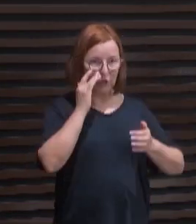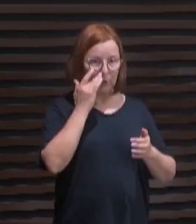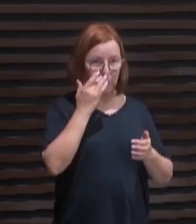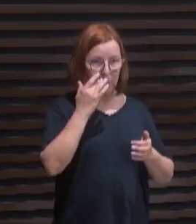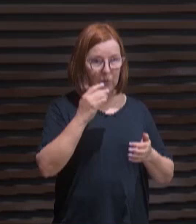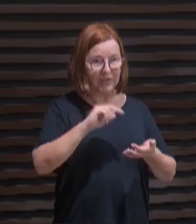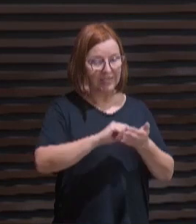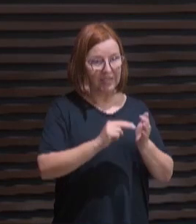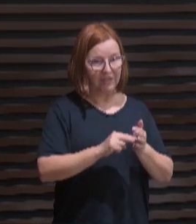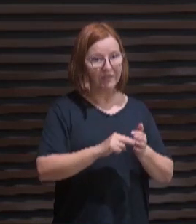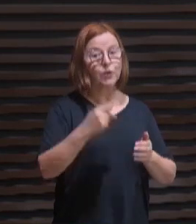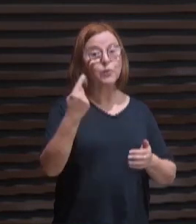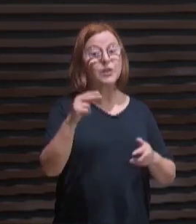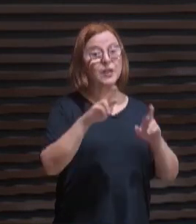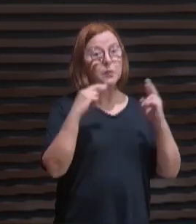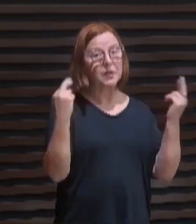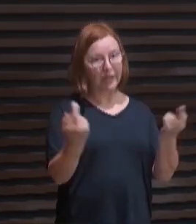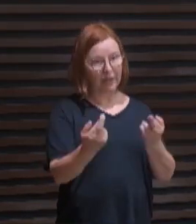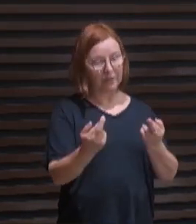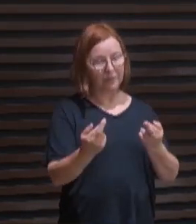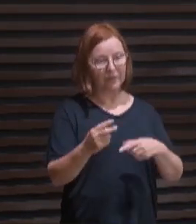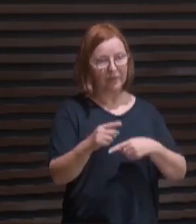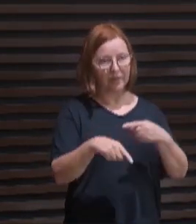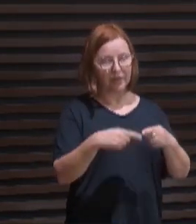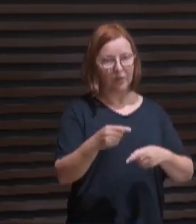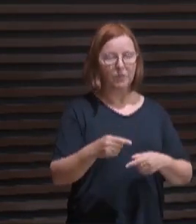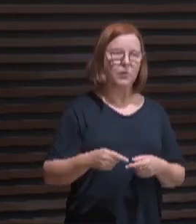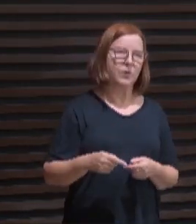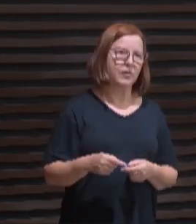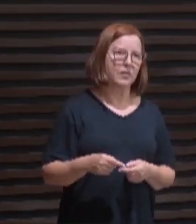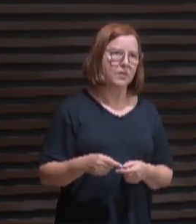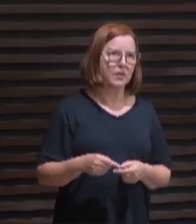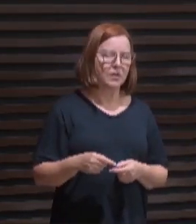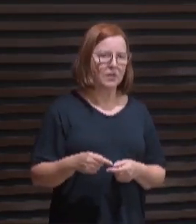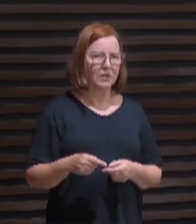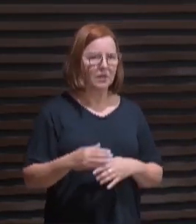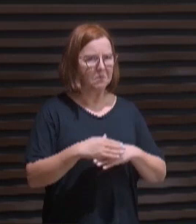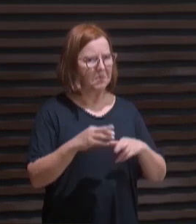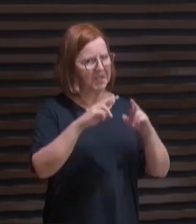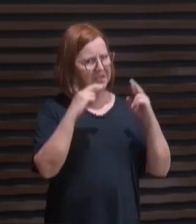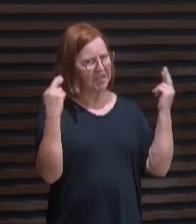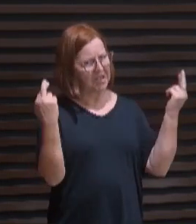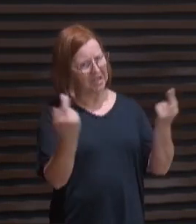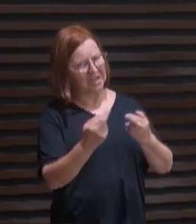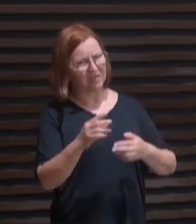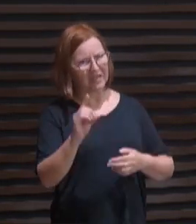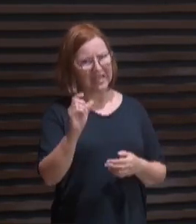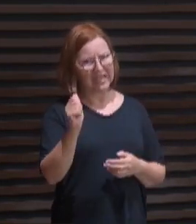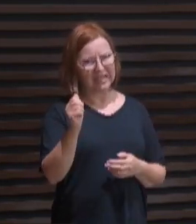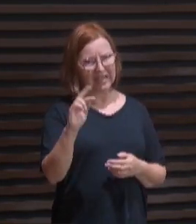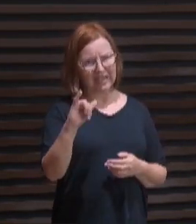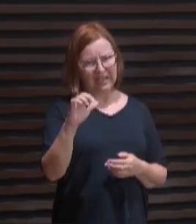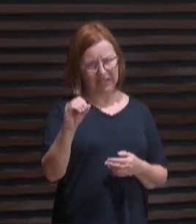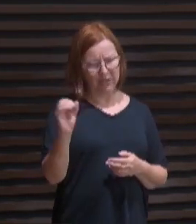que acabou começando com Dario, depois Ciro o Grande, o governo